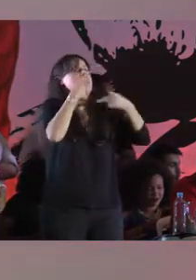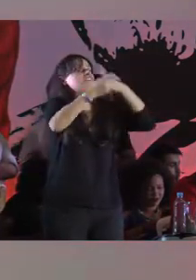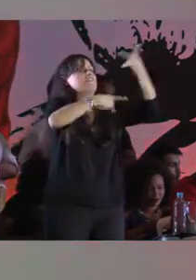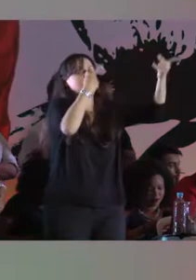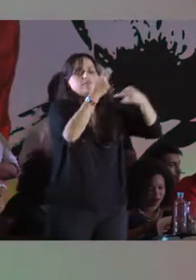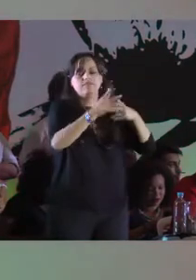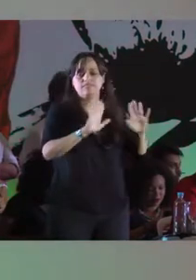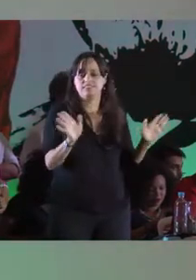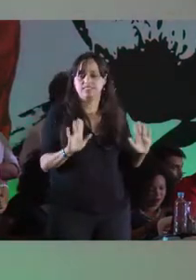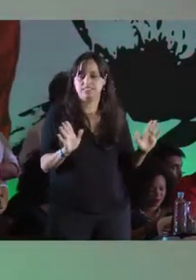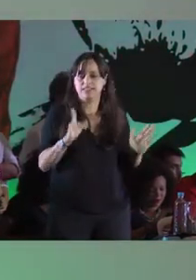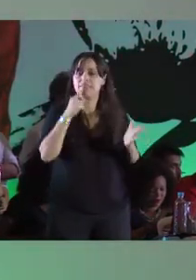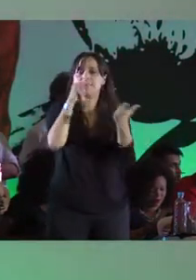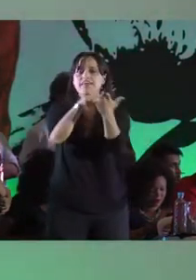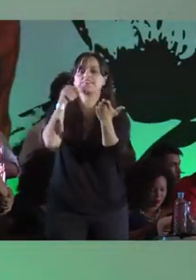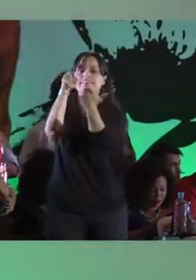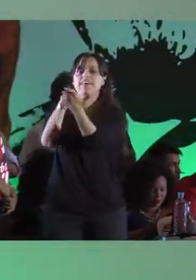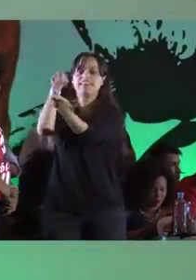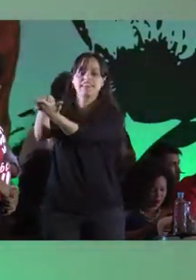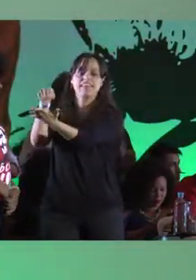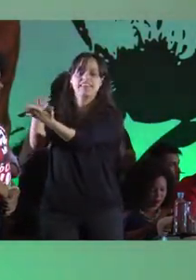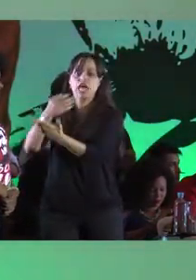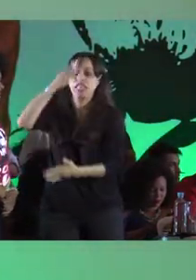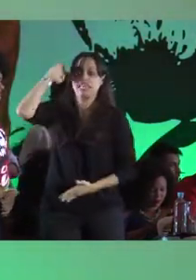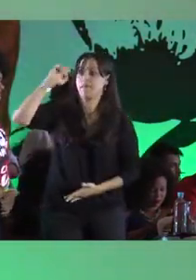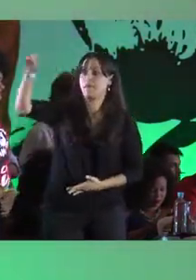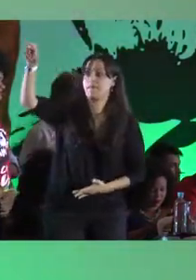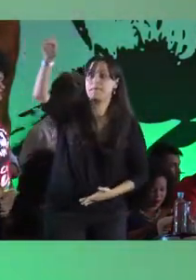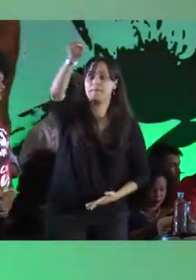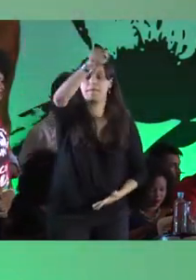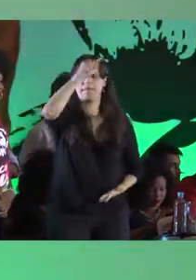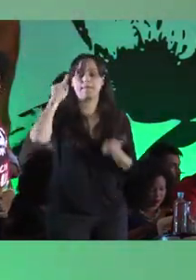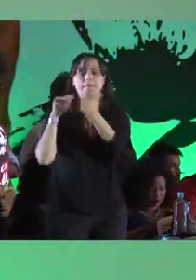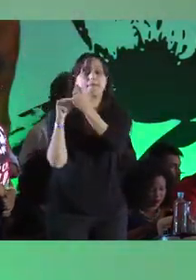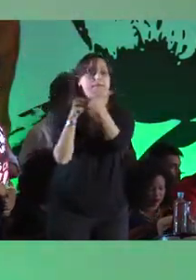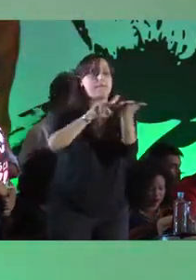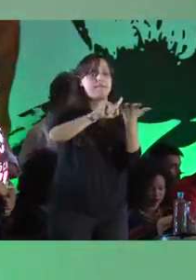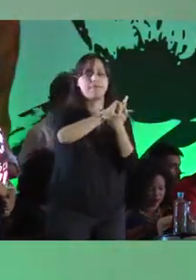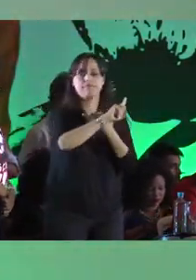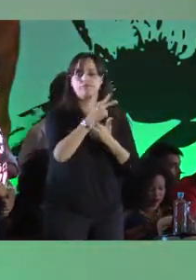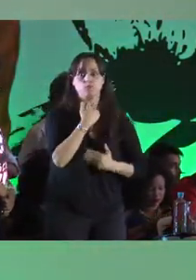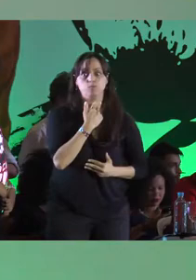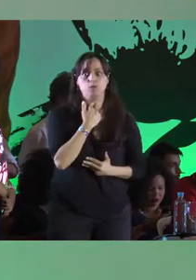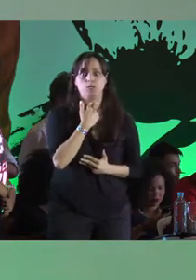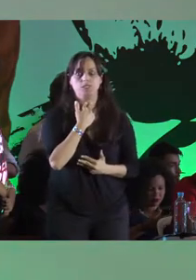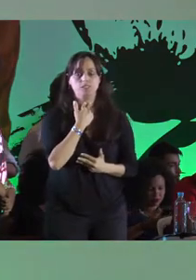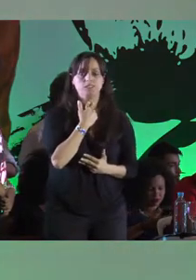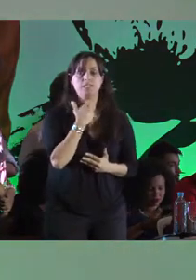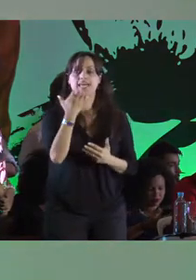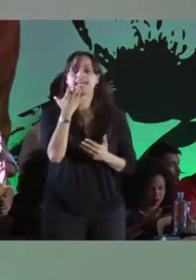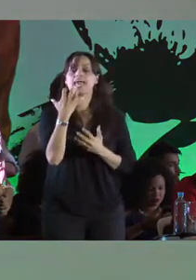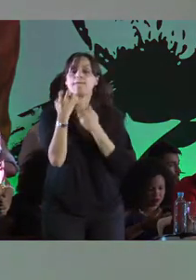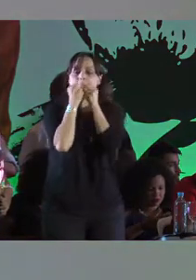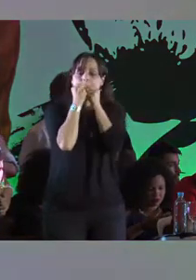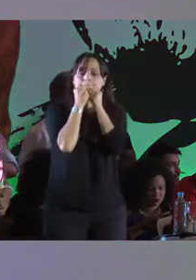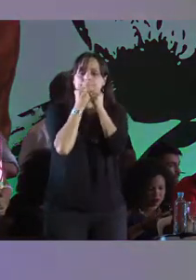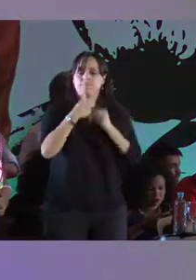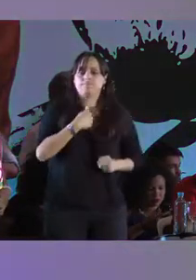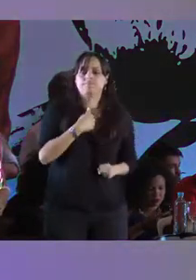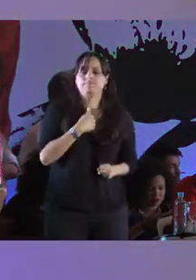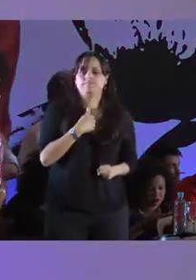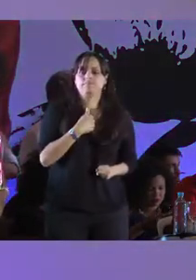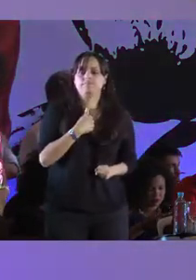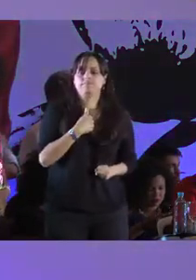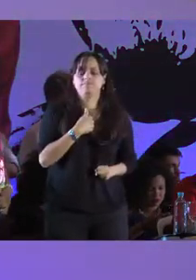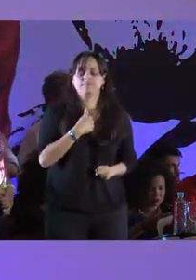Lula não pode ficar denunciando, falando mal do Temer, fazendo coisa e falando que vai ser presidente. Nós temos que dar um jeito. Qual é o